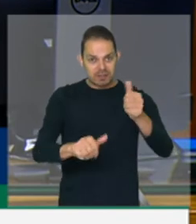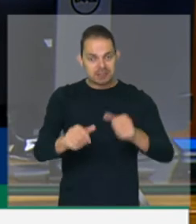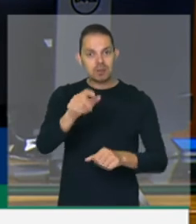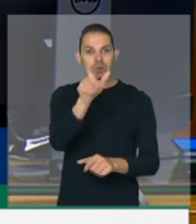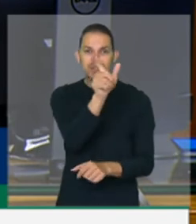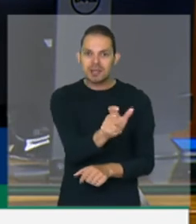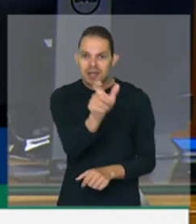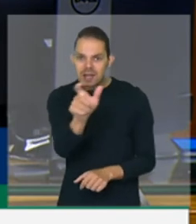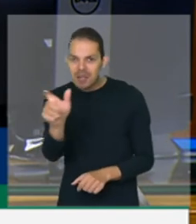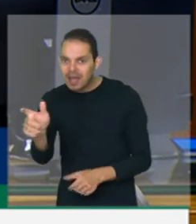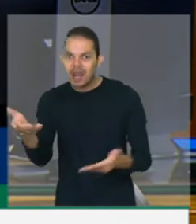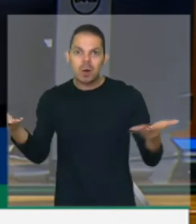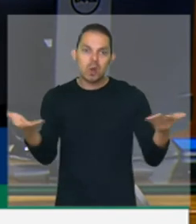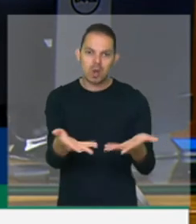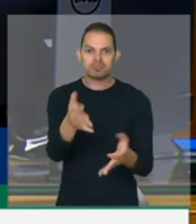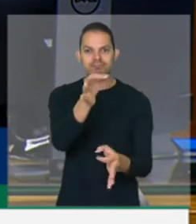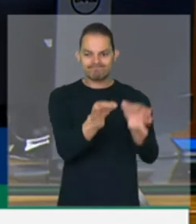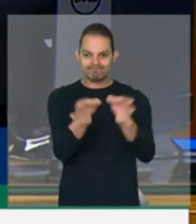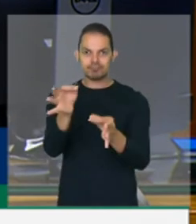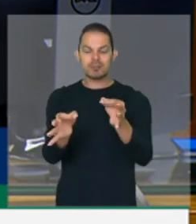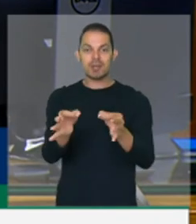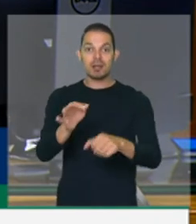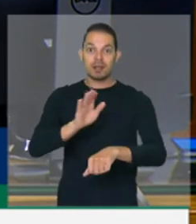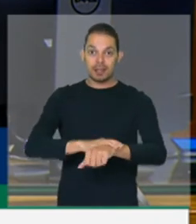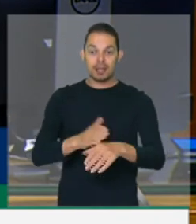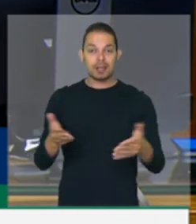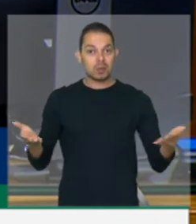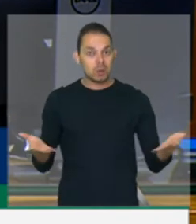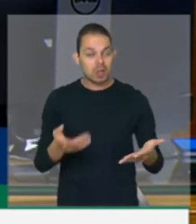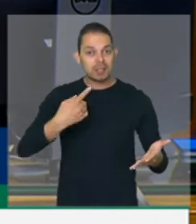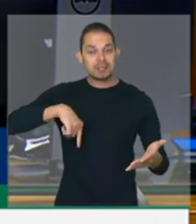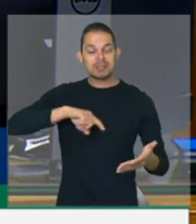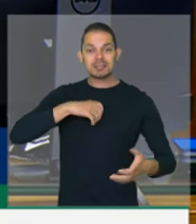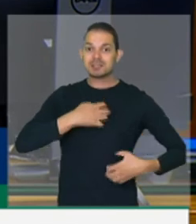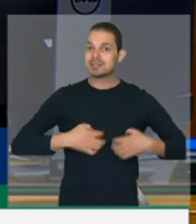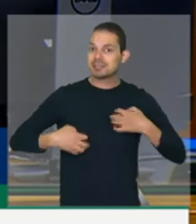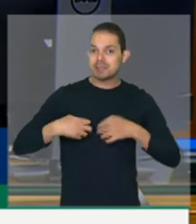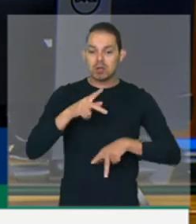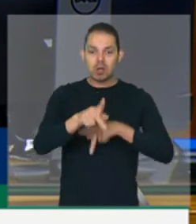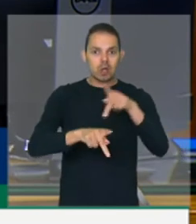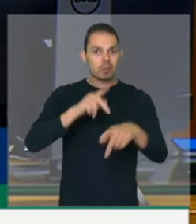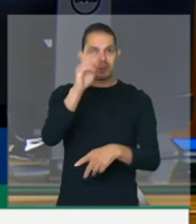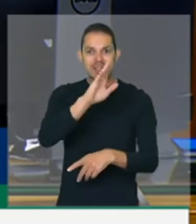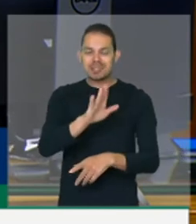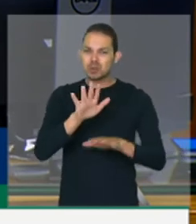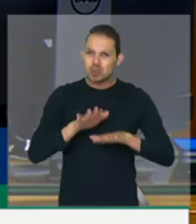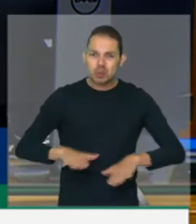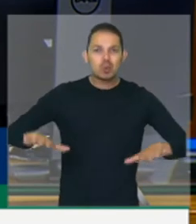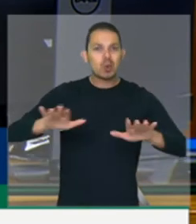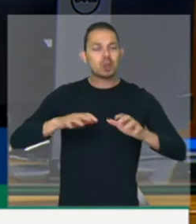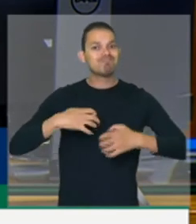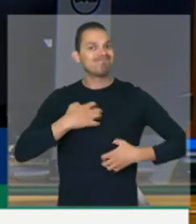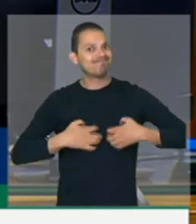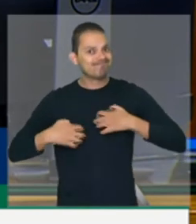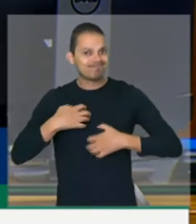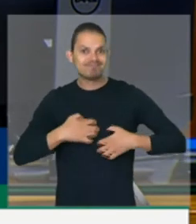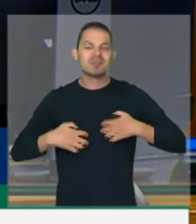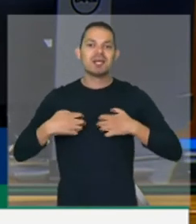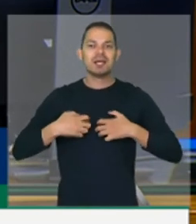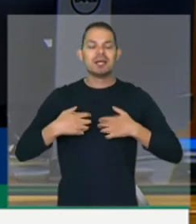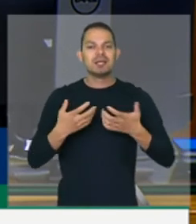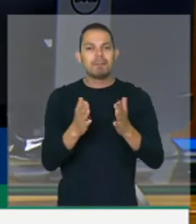irão realizar. Neste momento de enorme aflição do povo brasileiro, clamo para que superemos